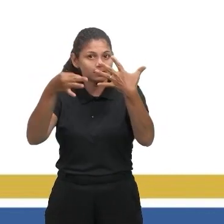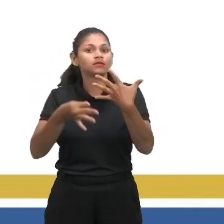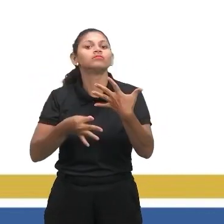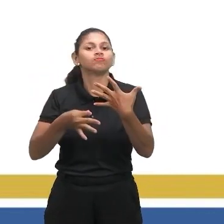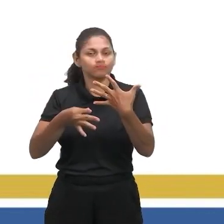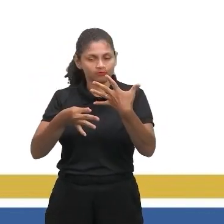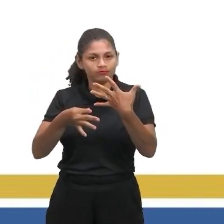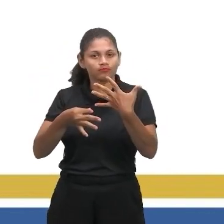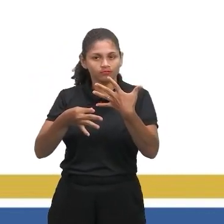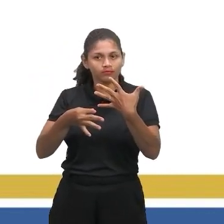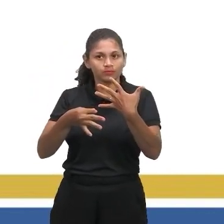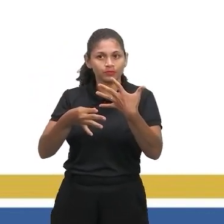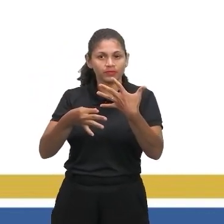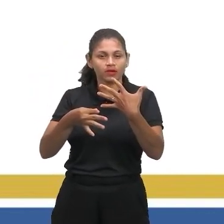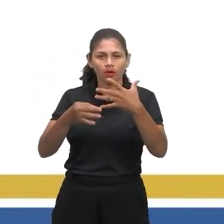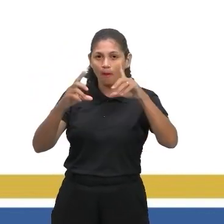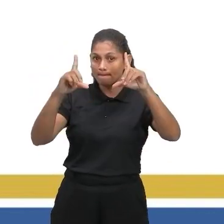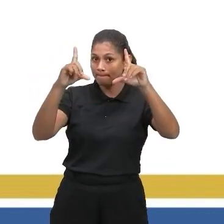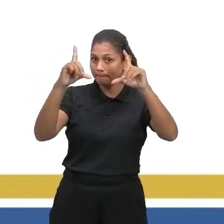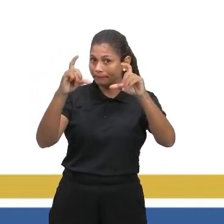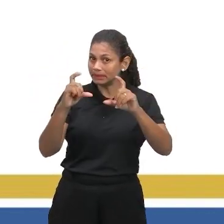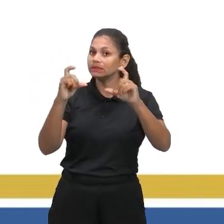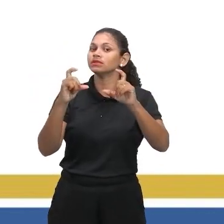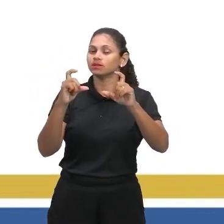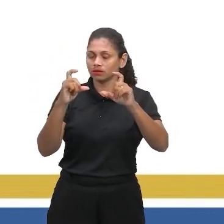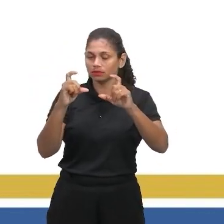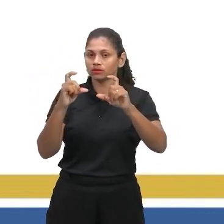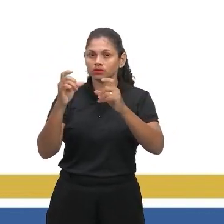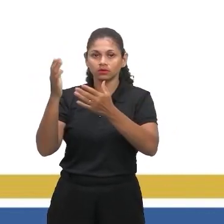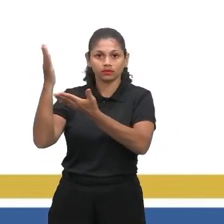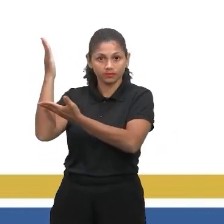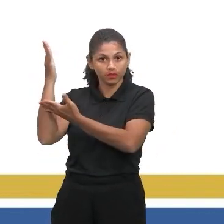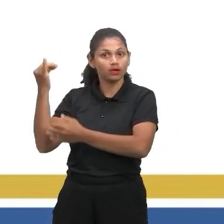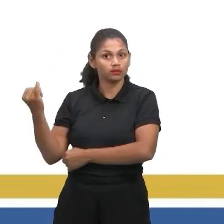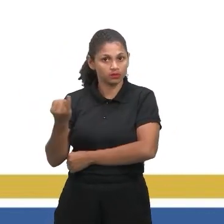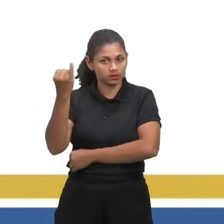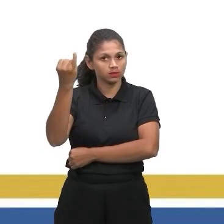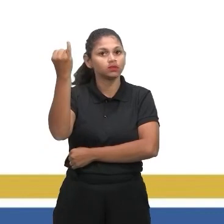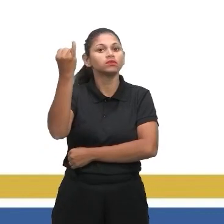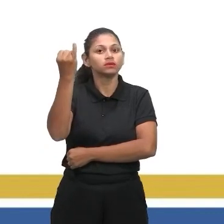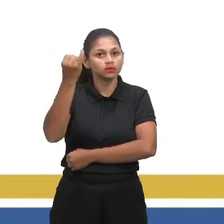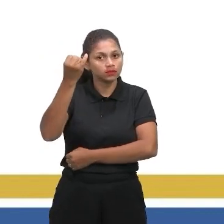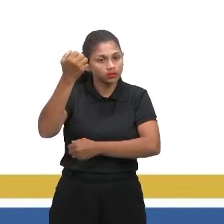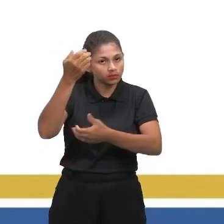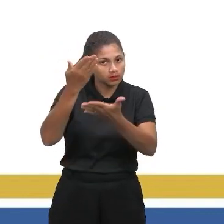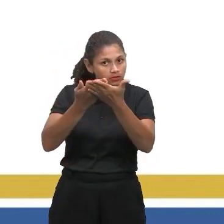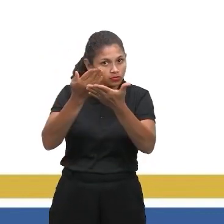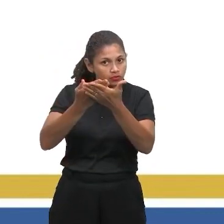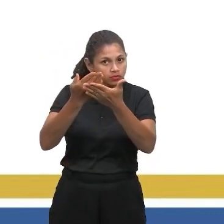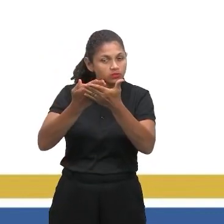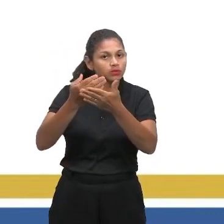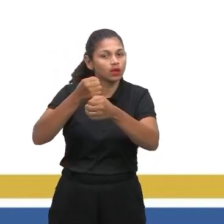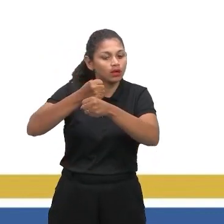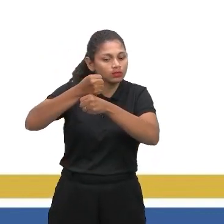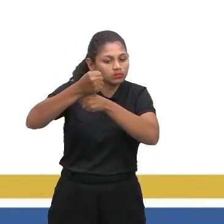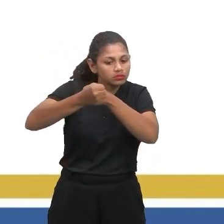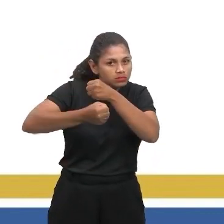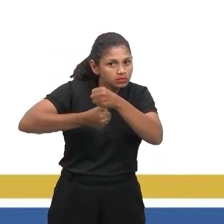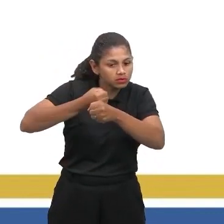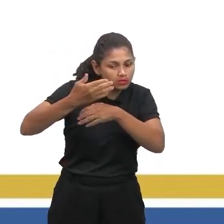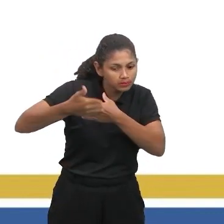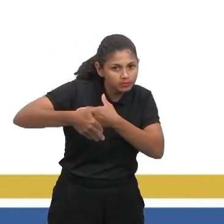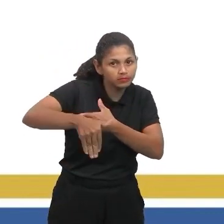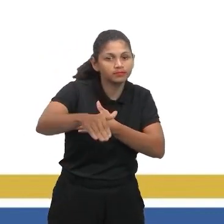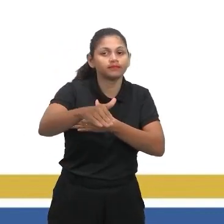aí já tirar o print da tela e observar que, em primeiro lugar, temos eletrodinâmica, aí com 20,3%. Em